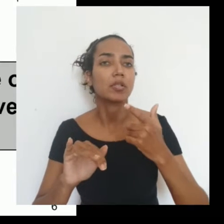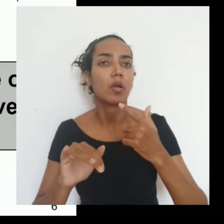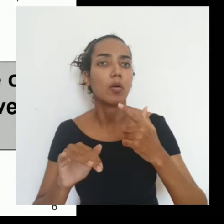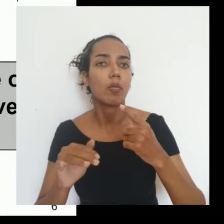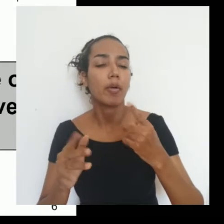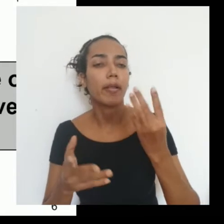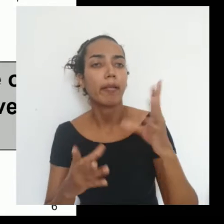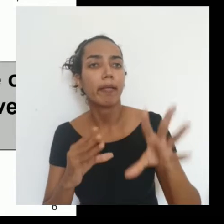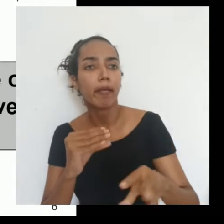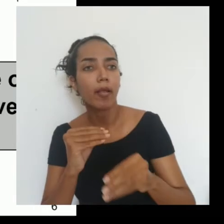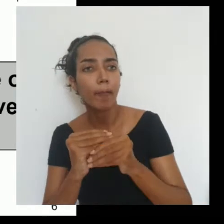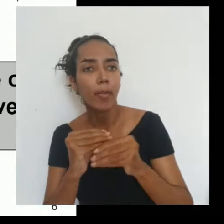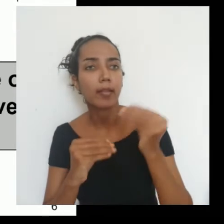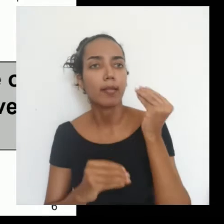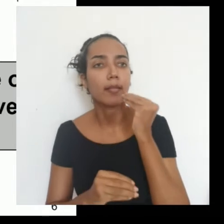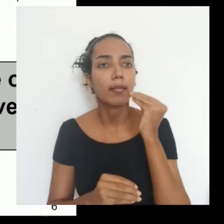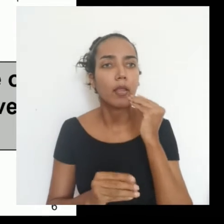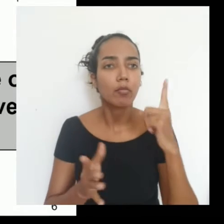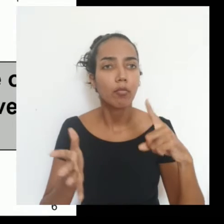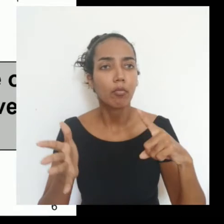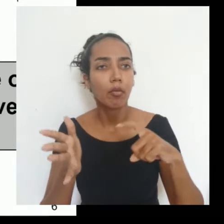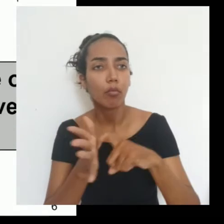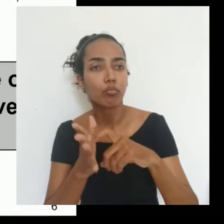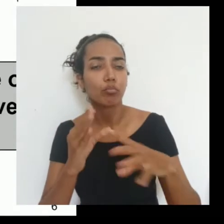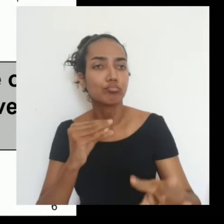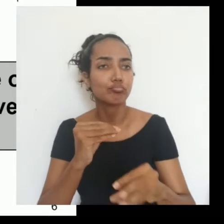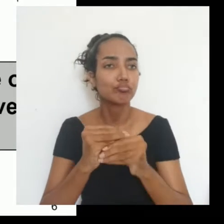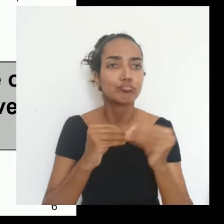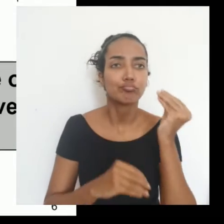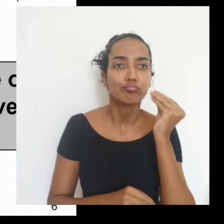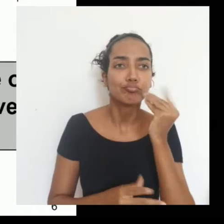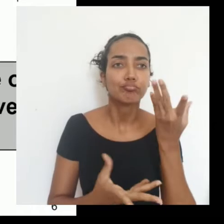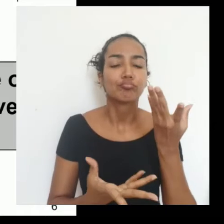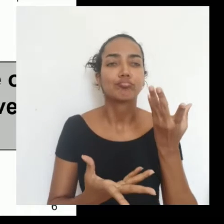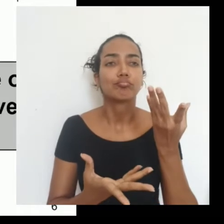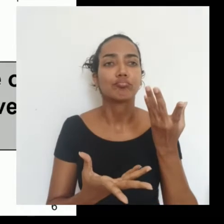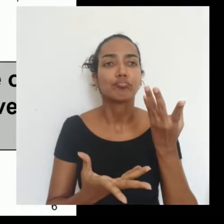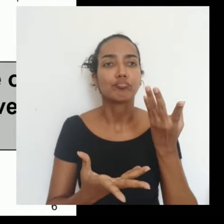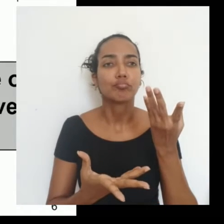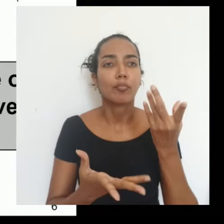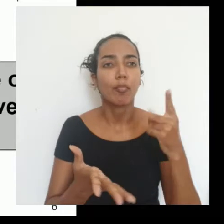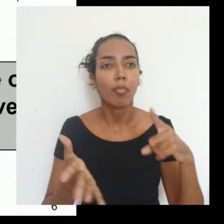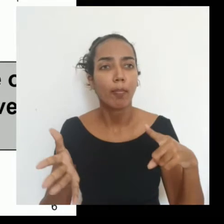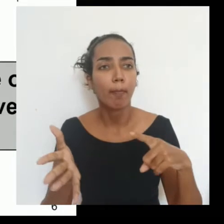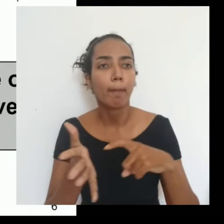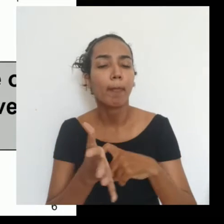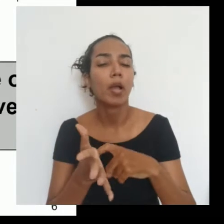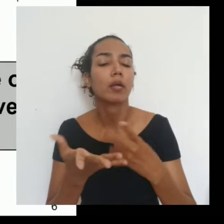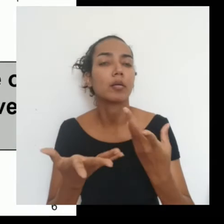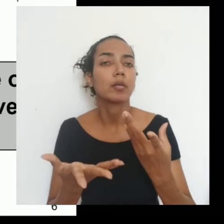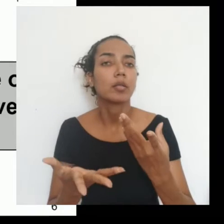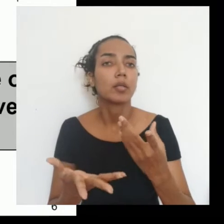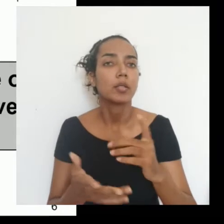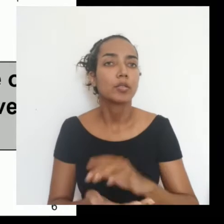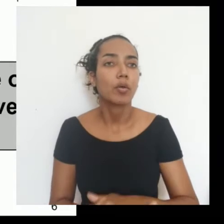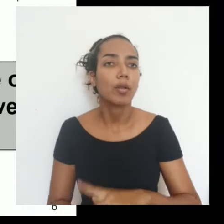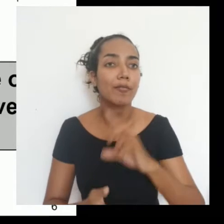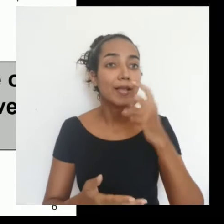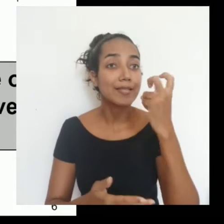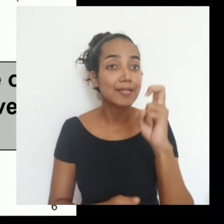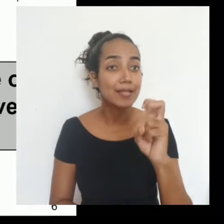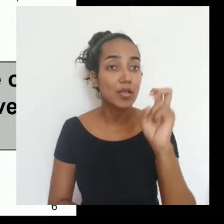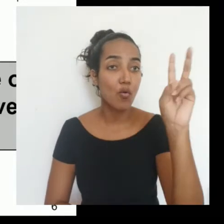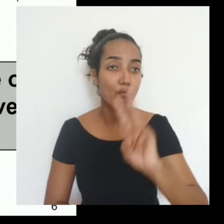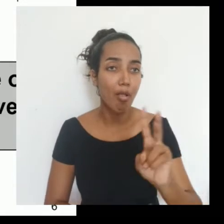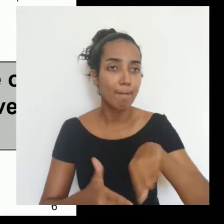incrementa, testa, executa, incrementa, testa, executa. Nesse caso, ele vai incrementar, testar, executar 5 vezes. Certo?